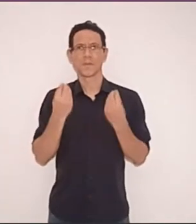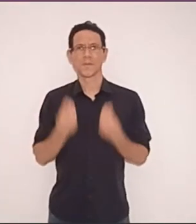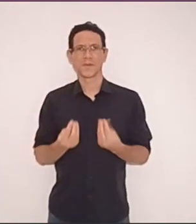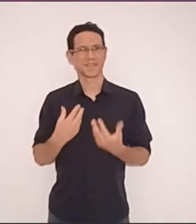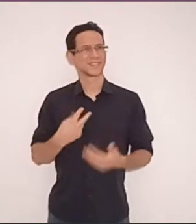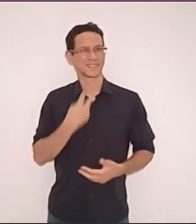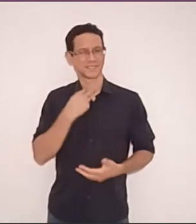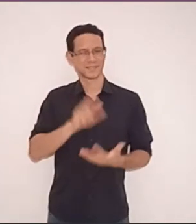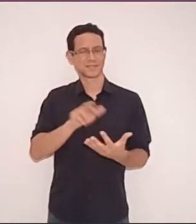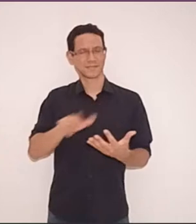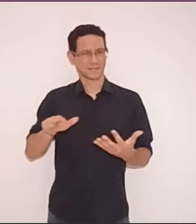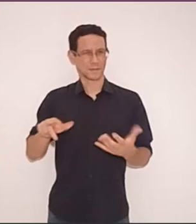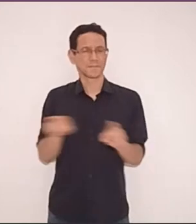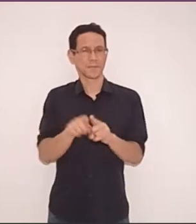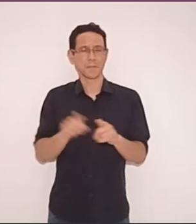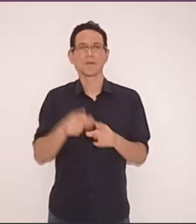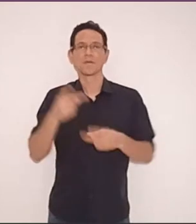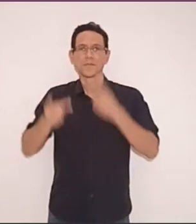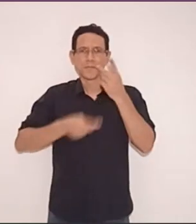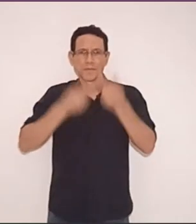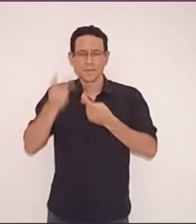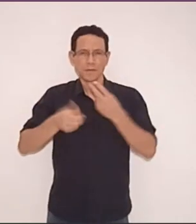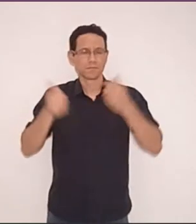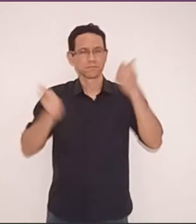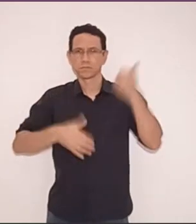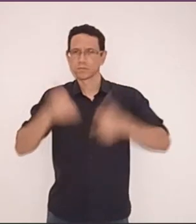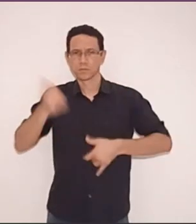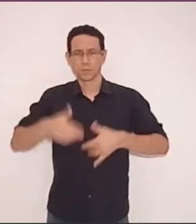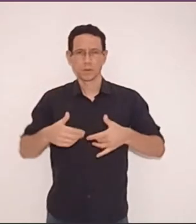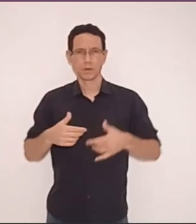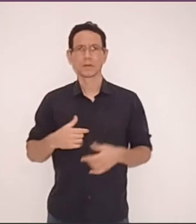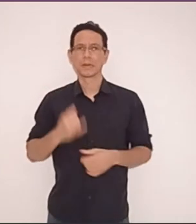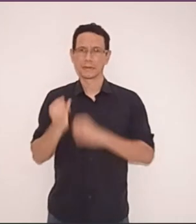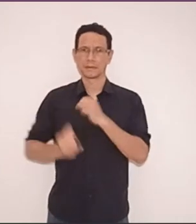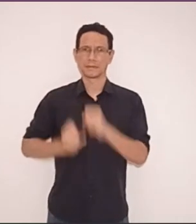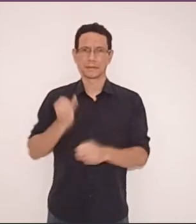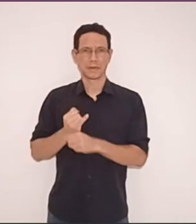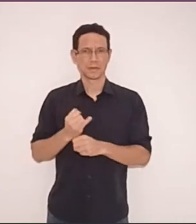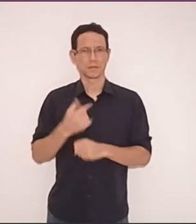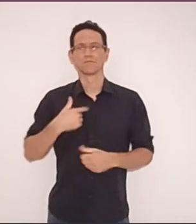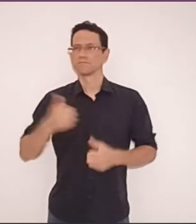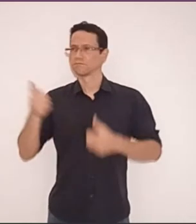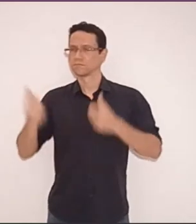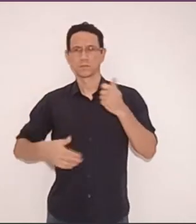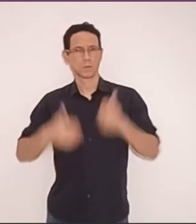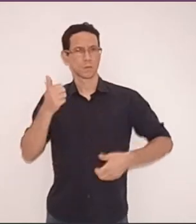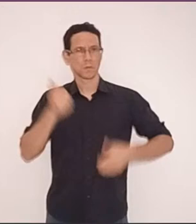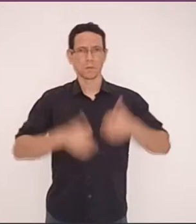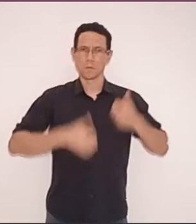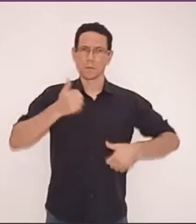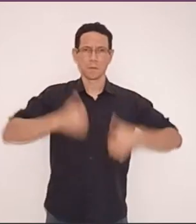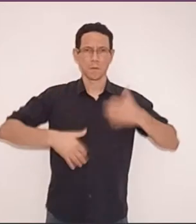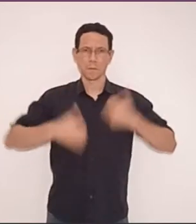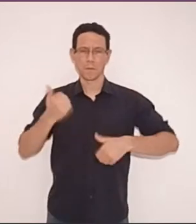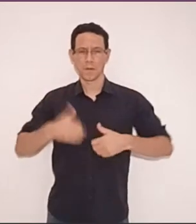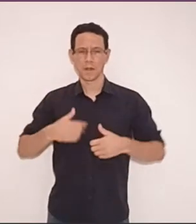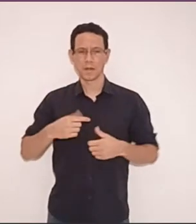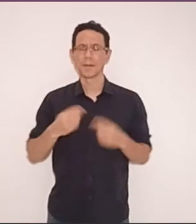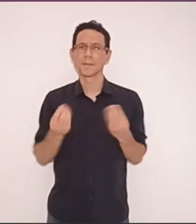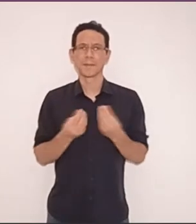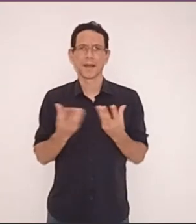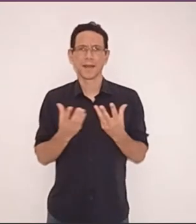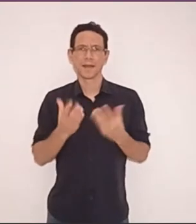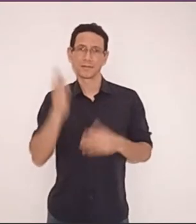também eu comecei a falar muito sobre esse lugar na internet né é quase aqui numa busca dizer